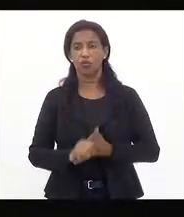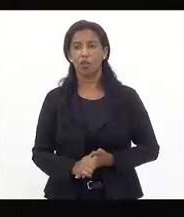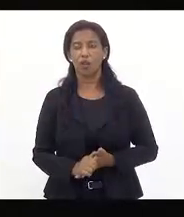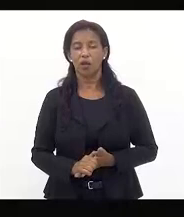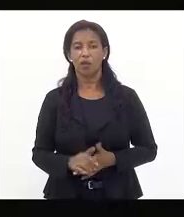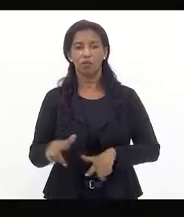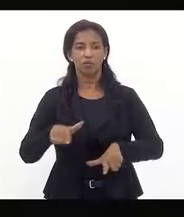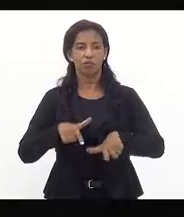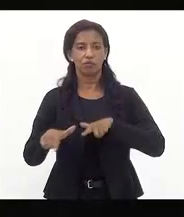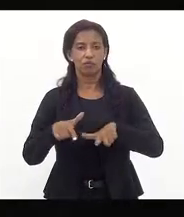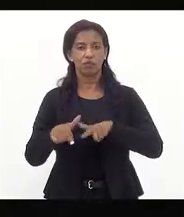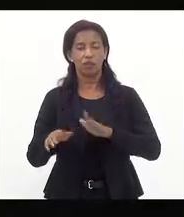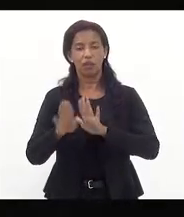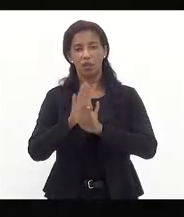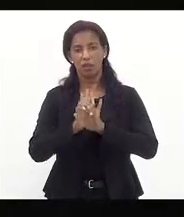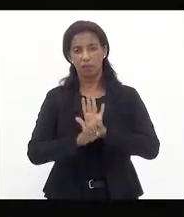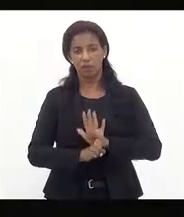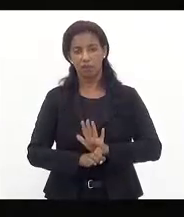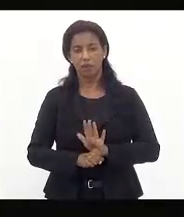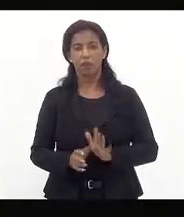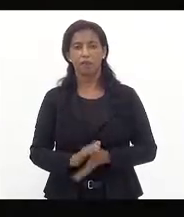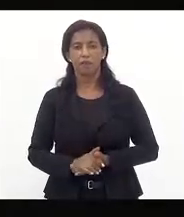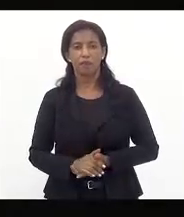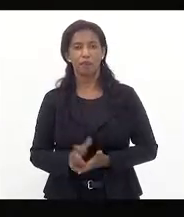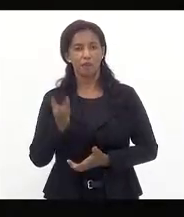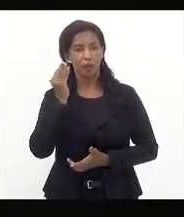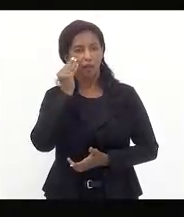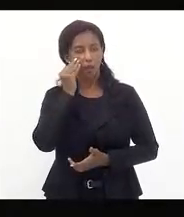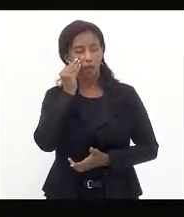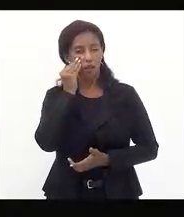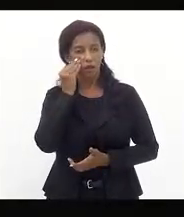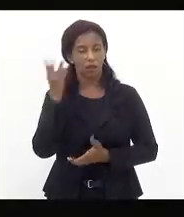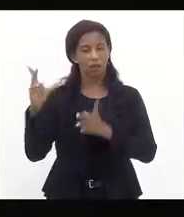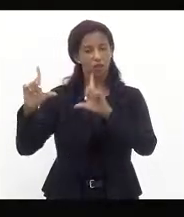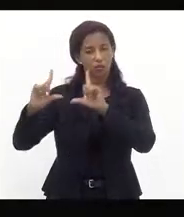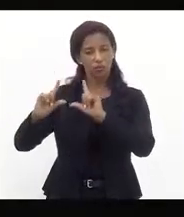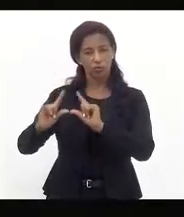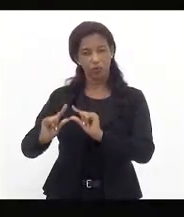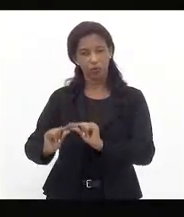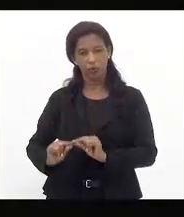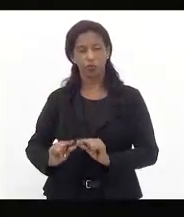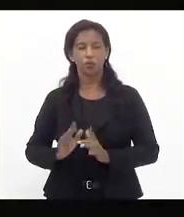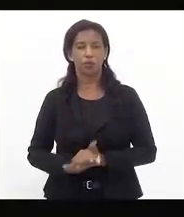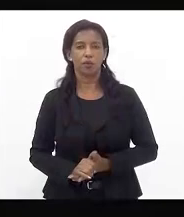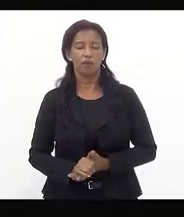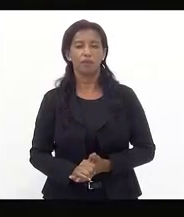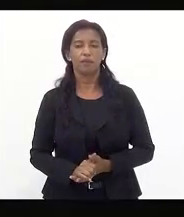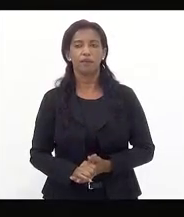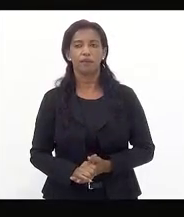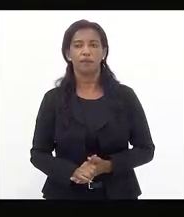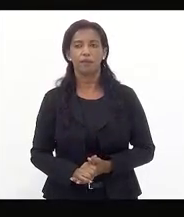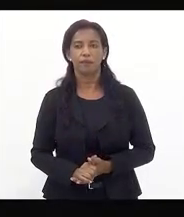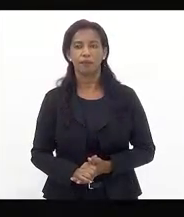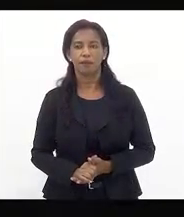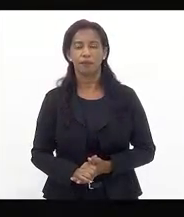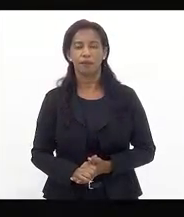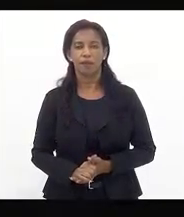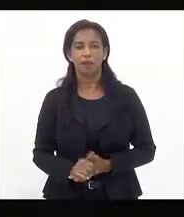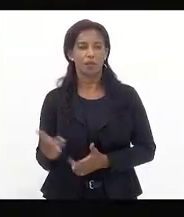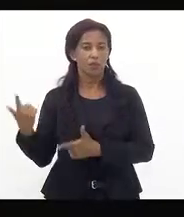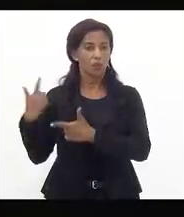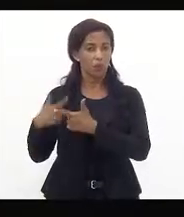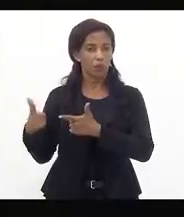e servidoras emendas para tentar mitigar, diminuir, atenuar esse